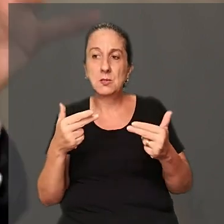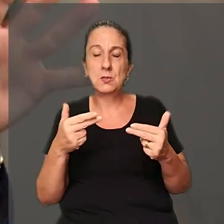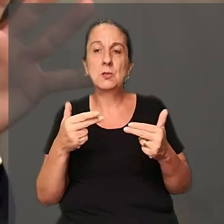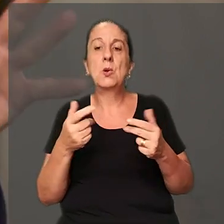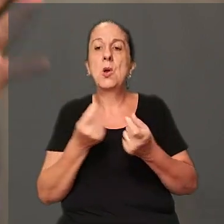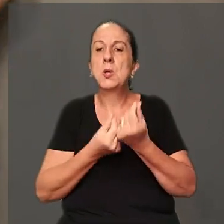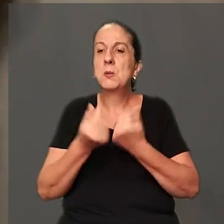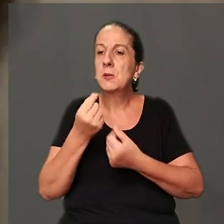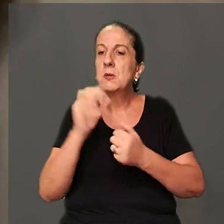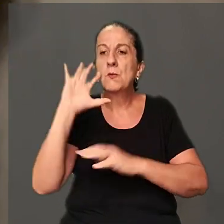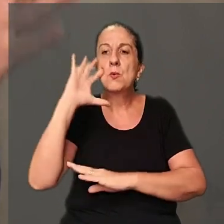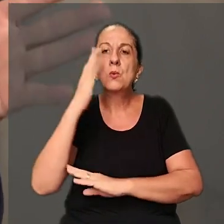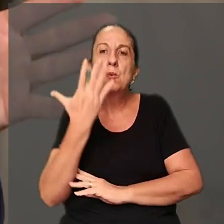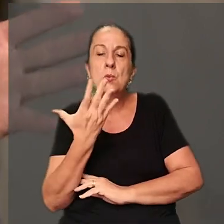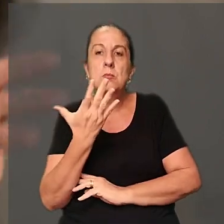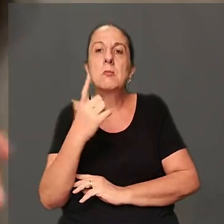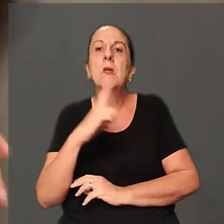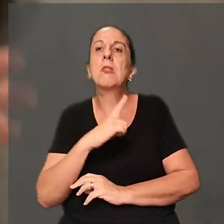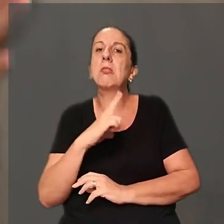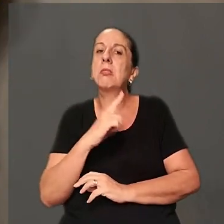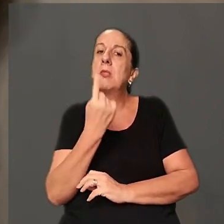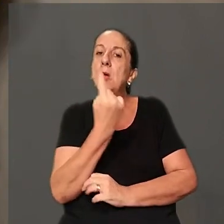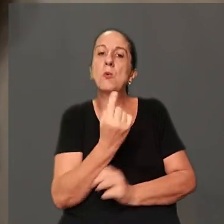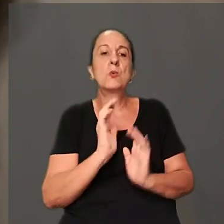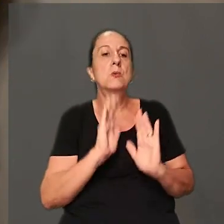foi resolvida porque tem um órgão